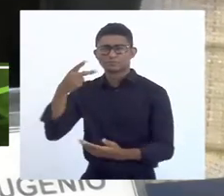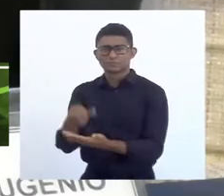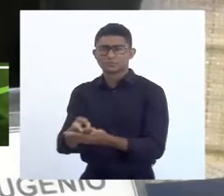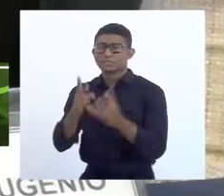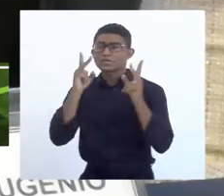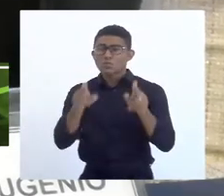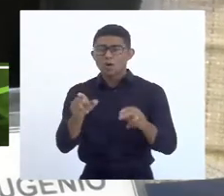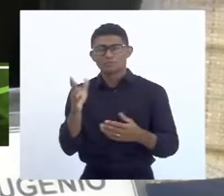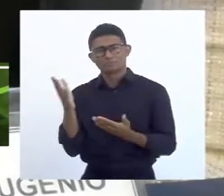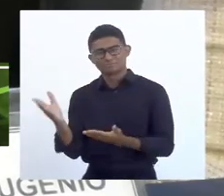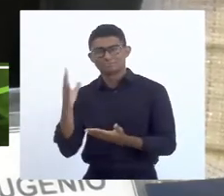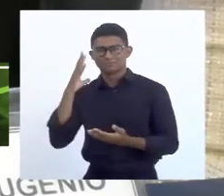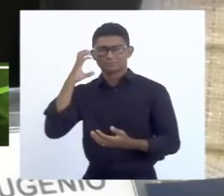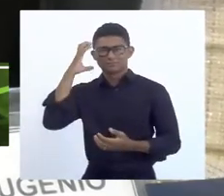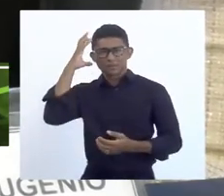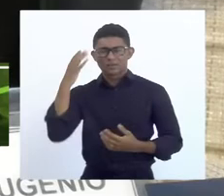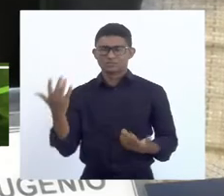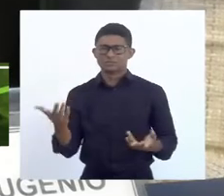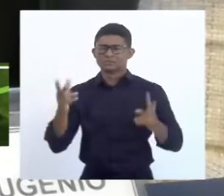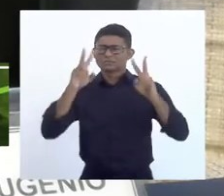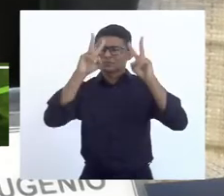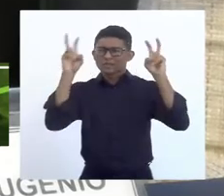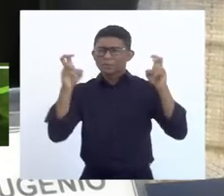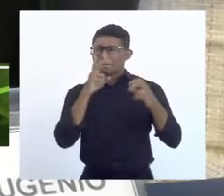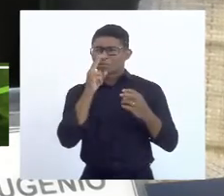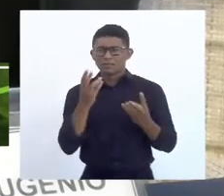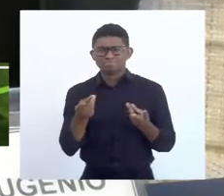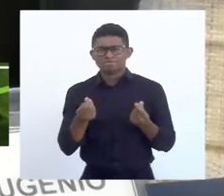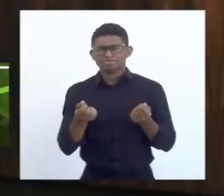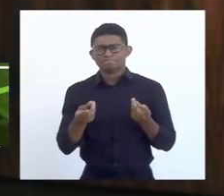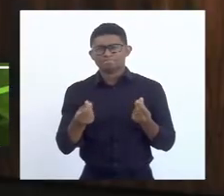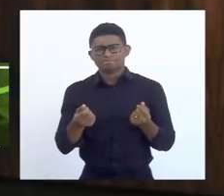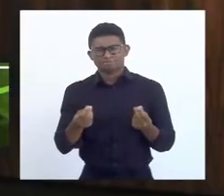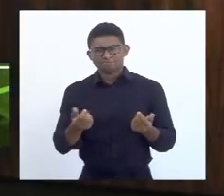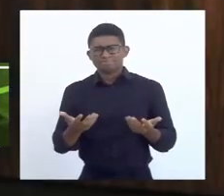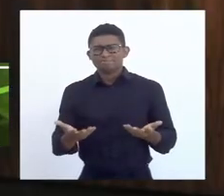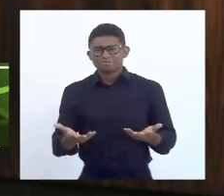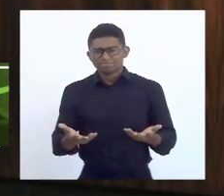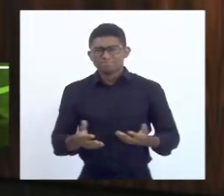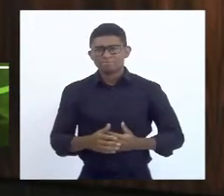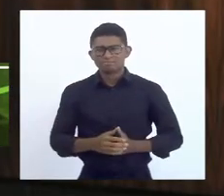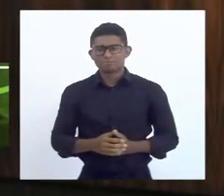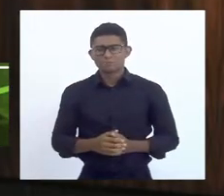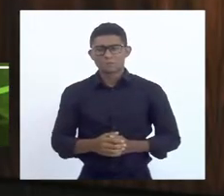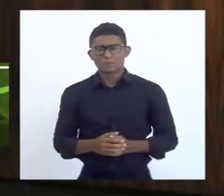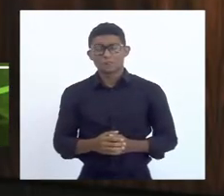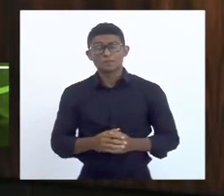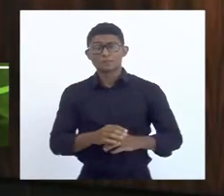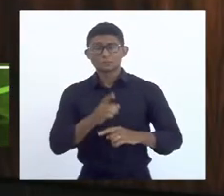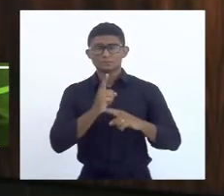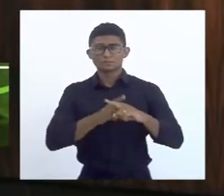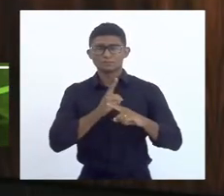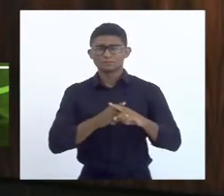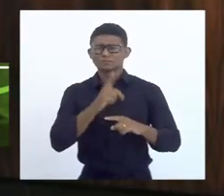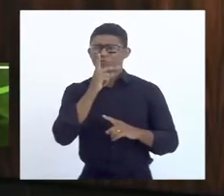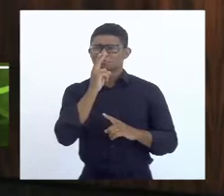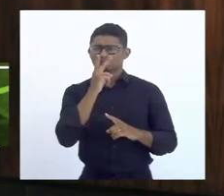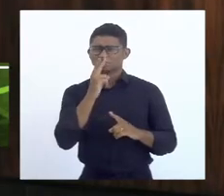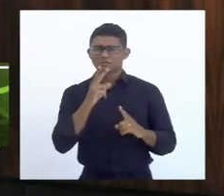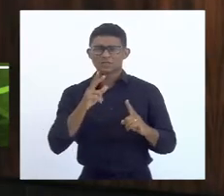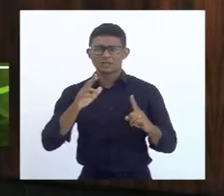Marielle. Esse tema ainda é um tema delicado, porque ele acaba afetando